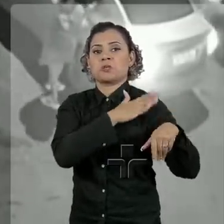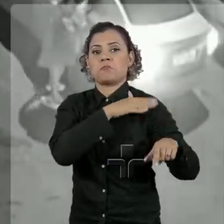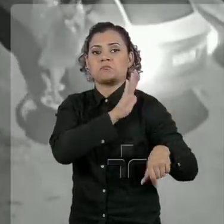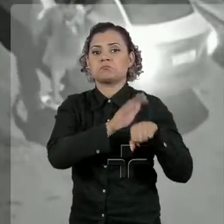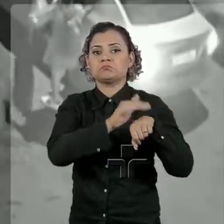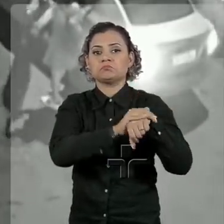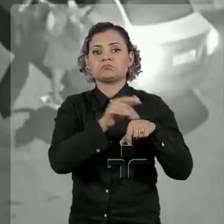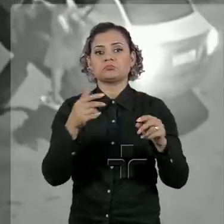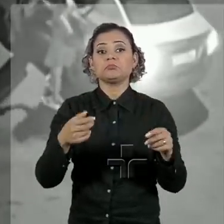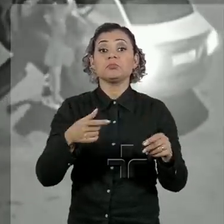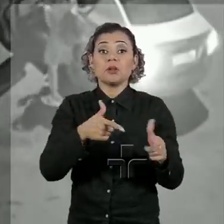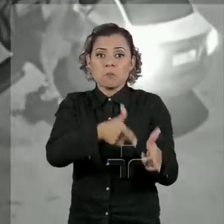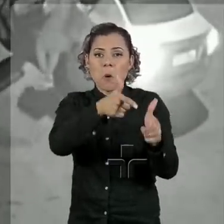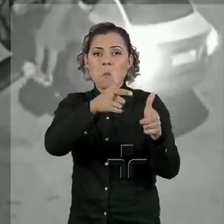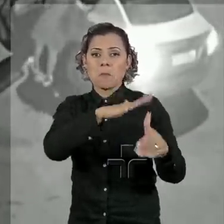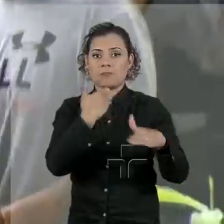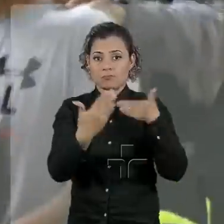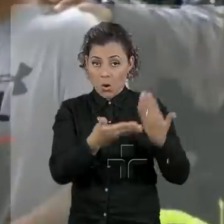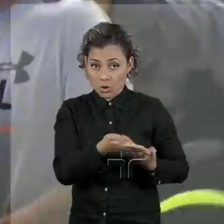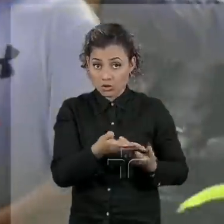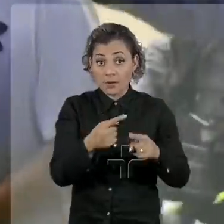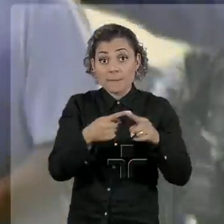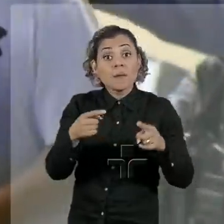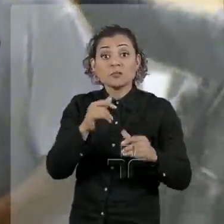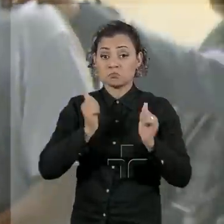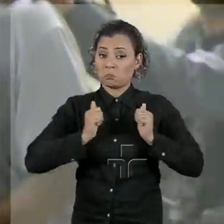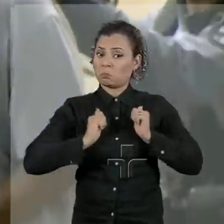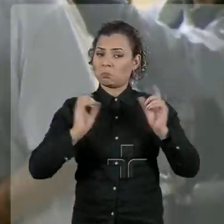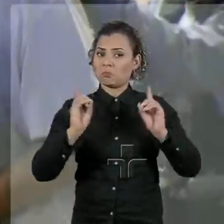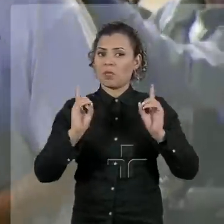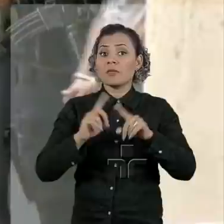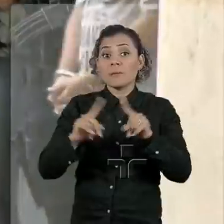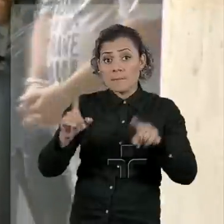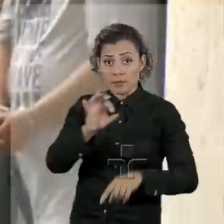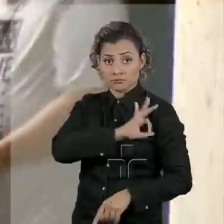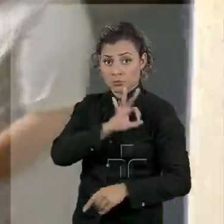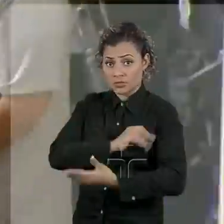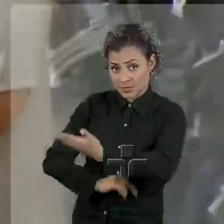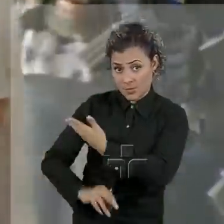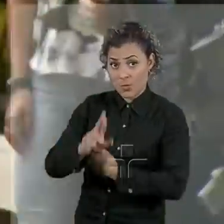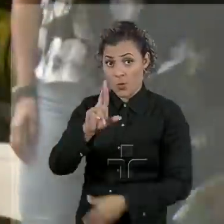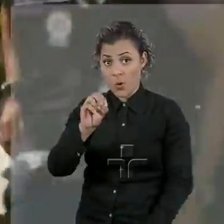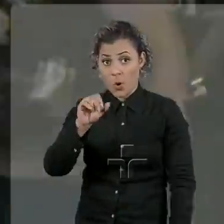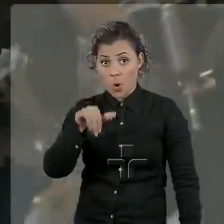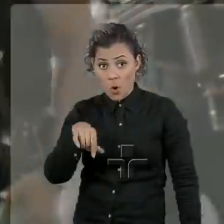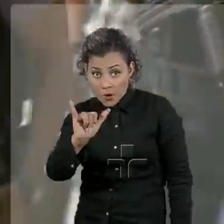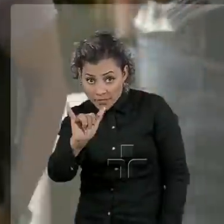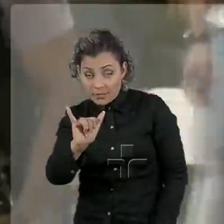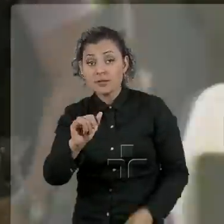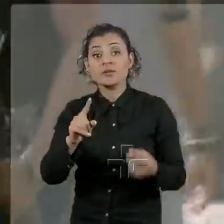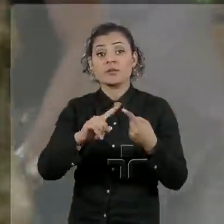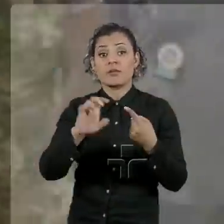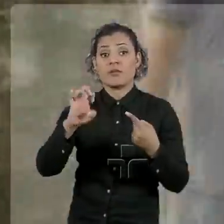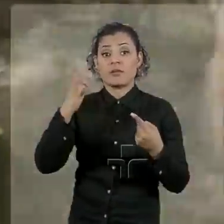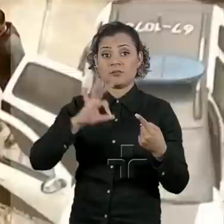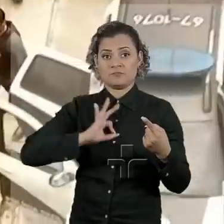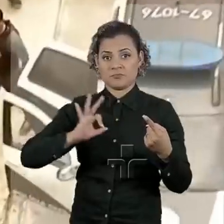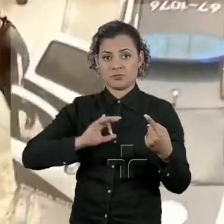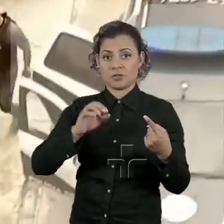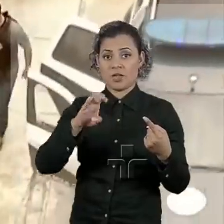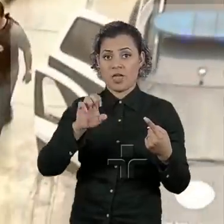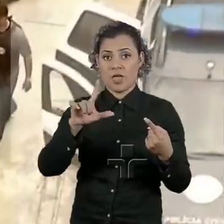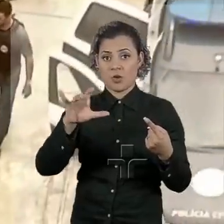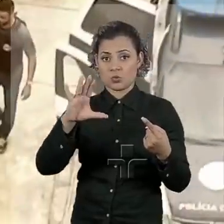Os dois sempre negaram. Desde março, o policial reformado Rony Lessa e o ex-PM Elcio